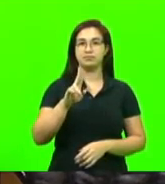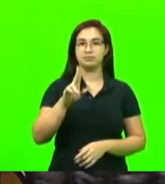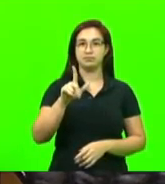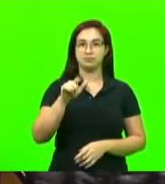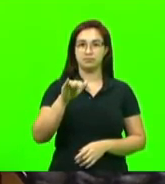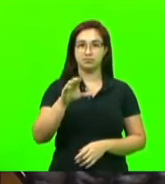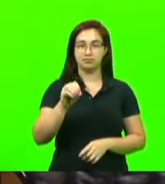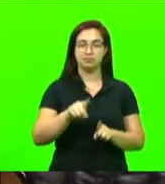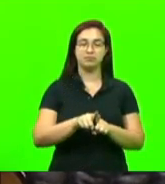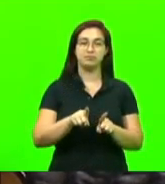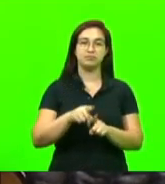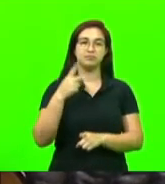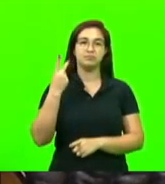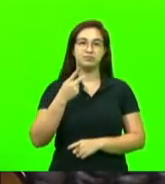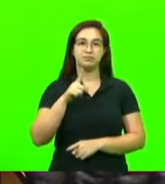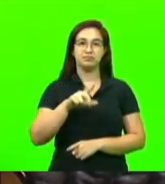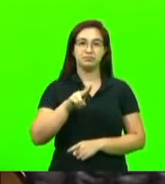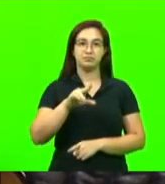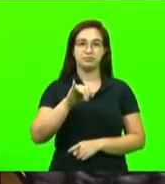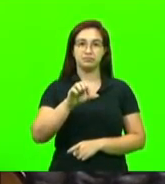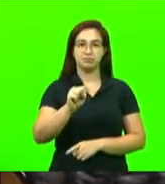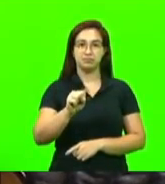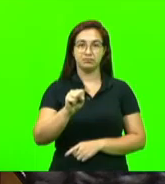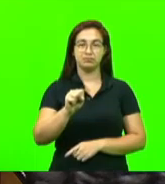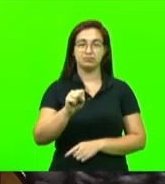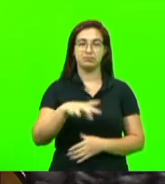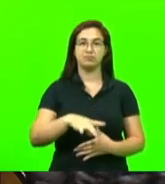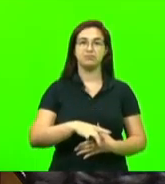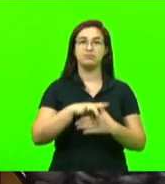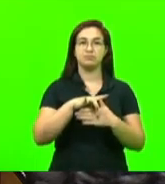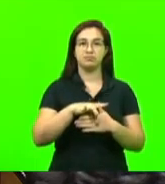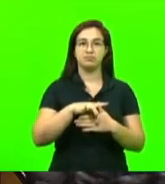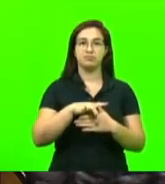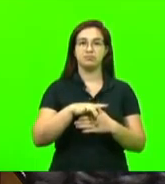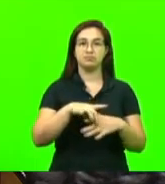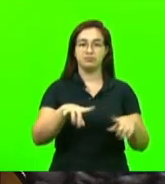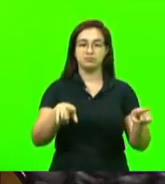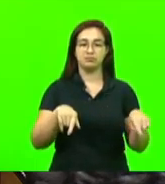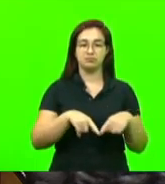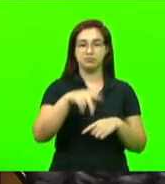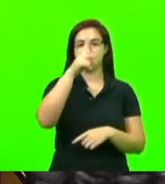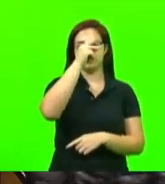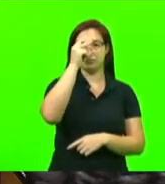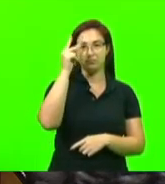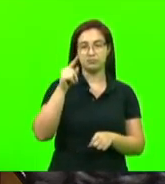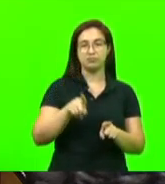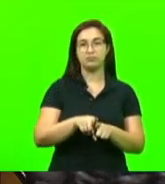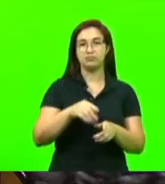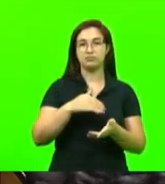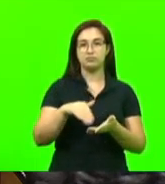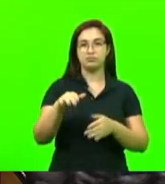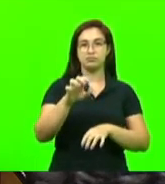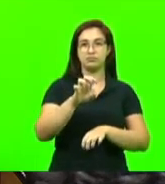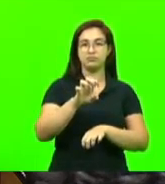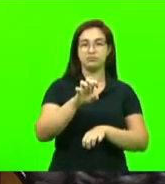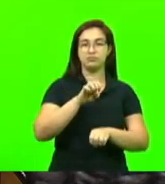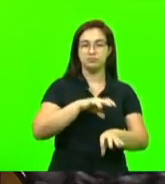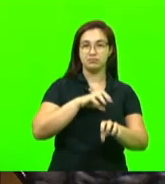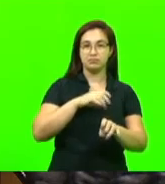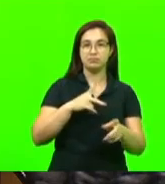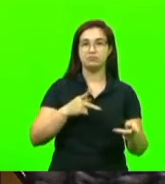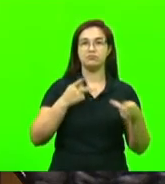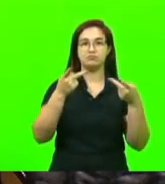do Leonardo, que é chefe de gabinete da prefeitura, e do Paulo César, que é secretário da Educação, visitam aqui a Assembleia